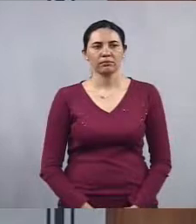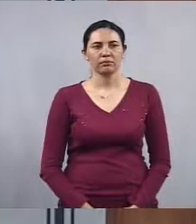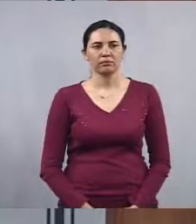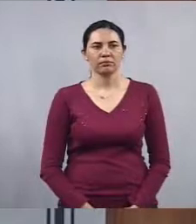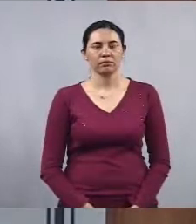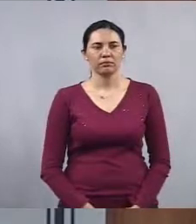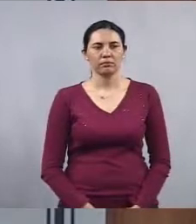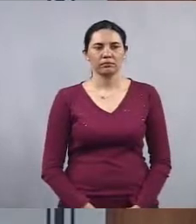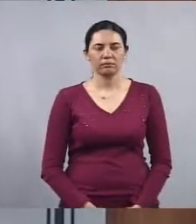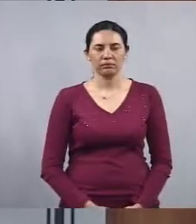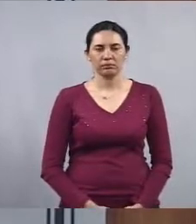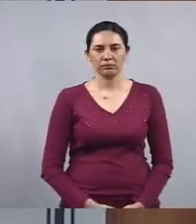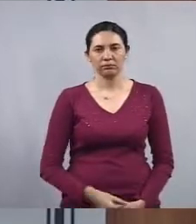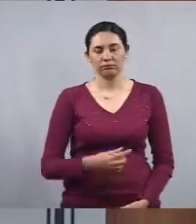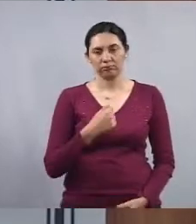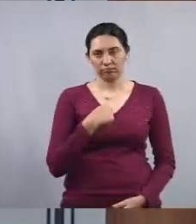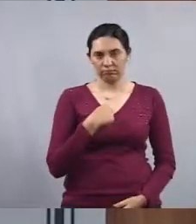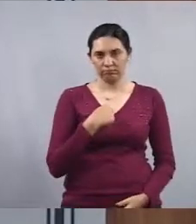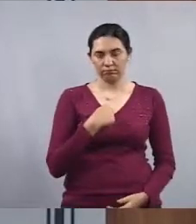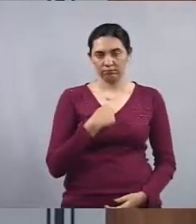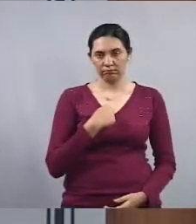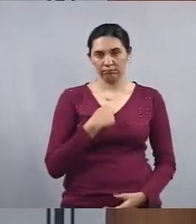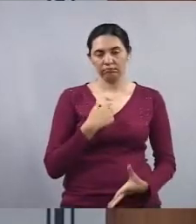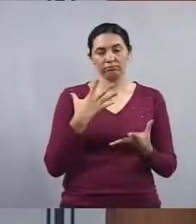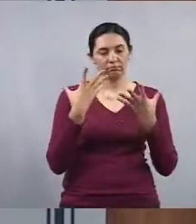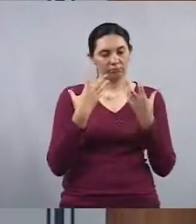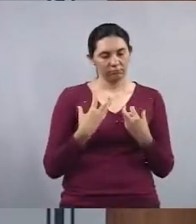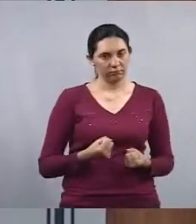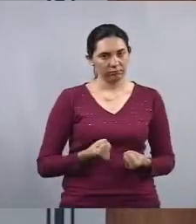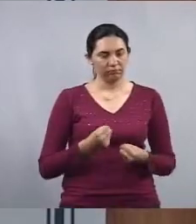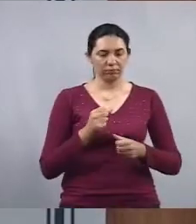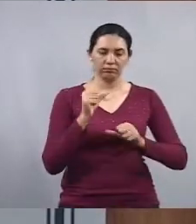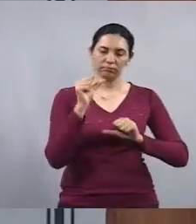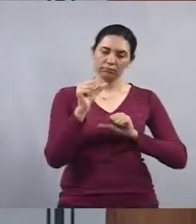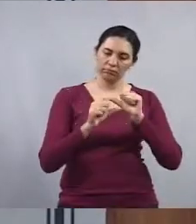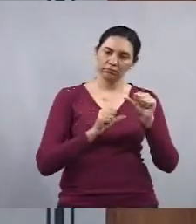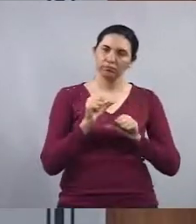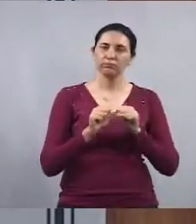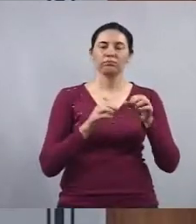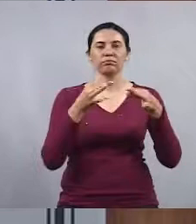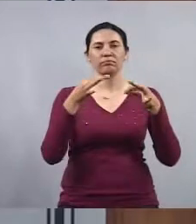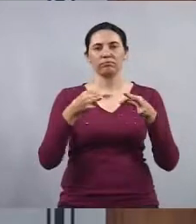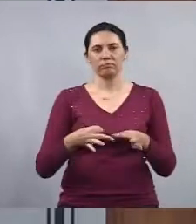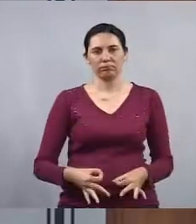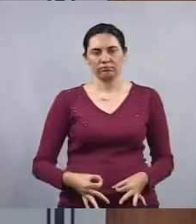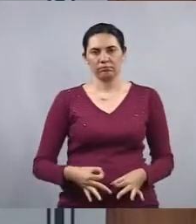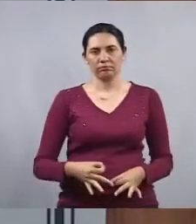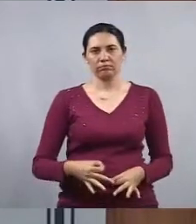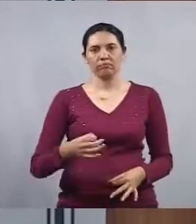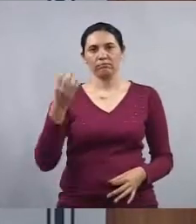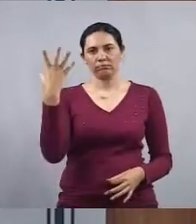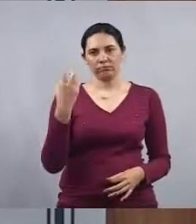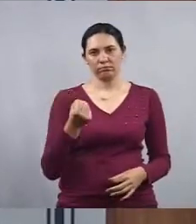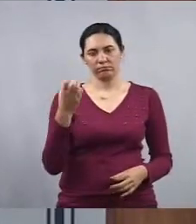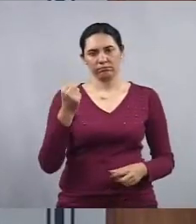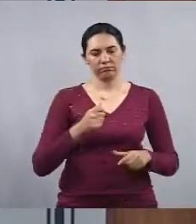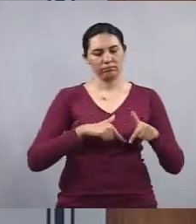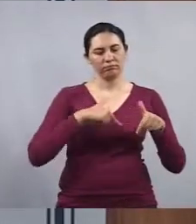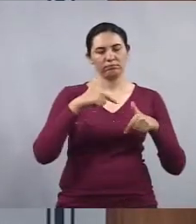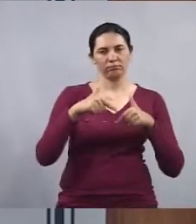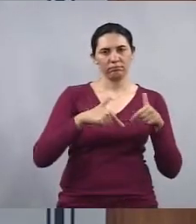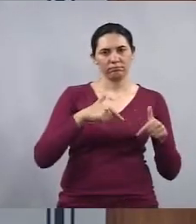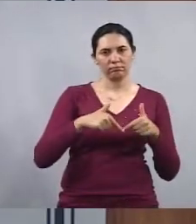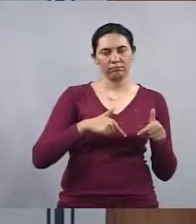Olá eu sou a favor de reforma eu sou a favor de uma reforma justa na Previdência na trabalhista